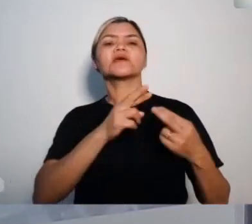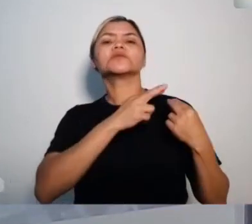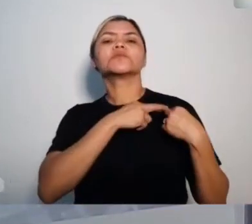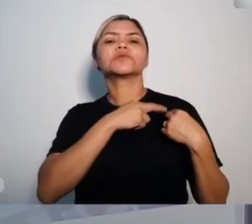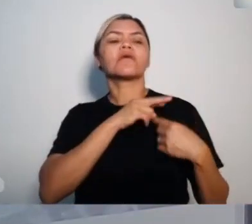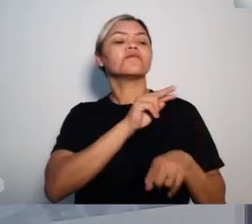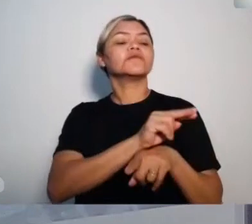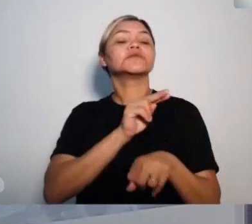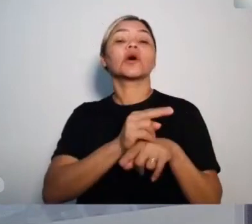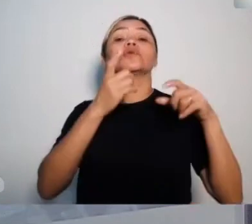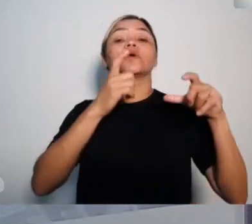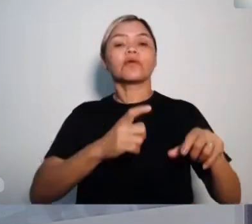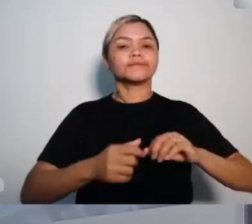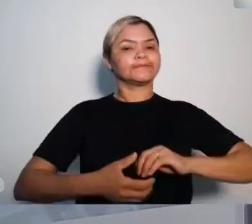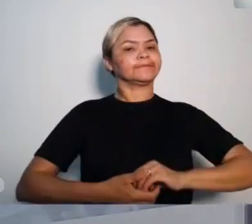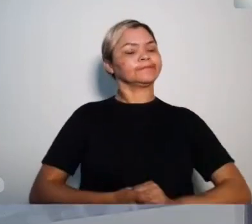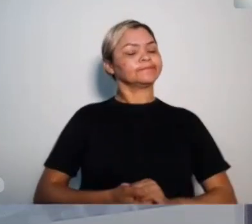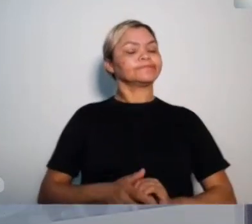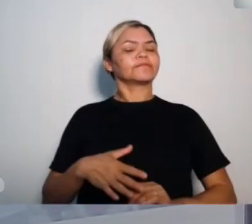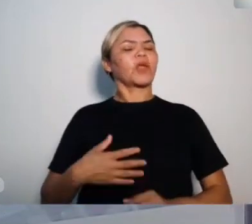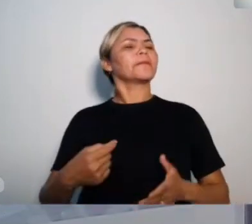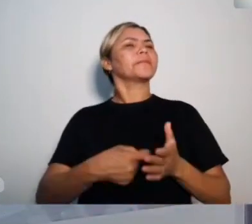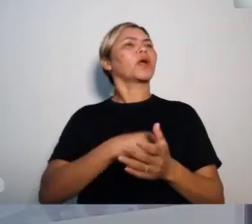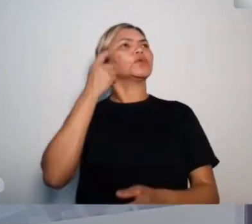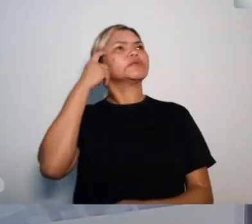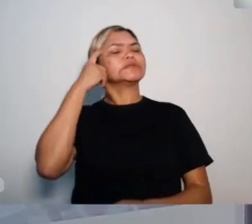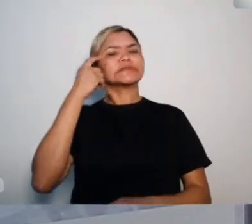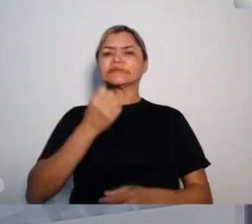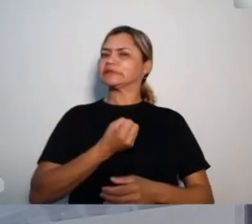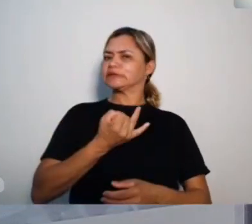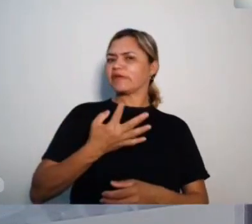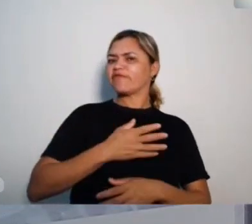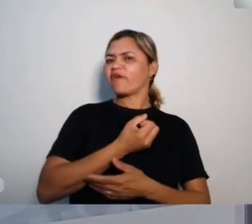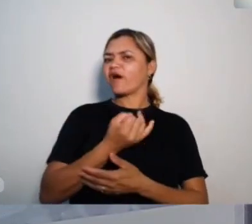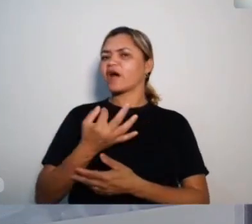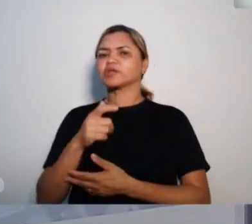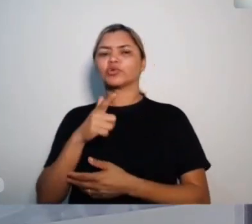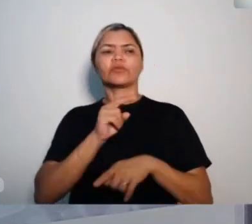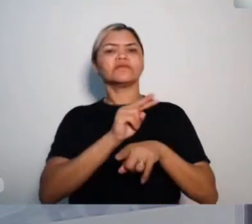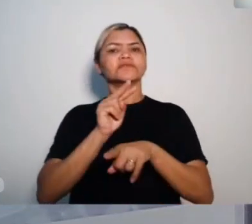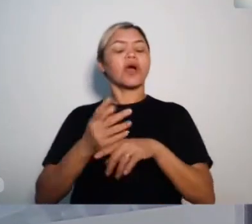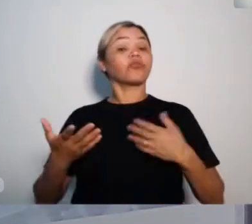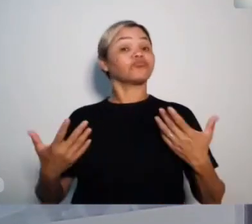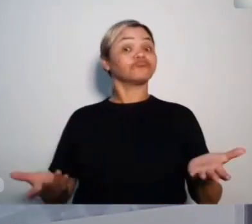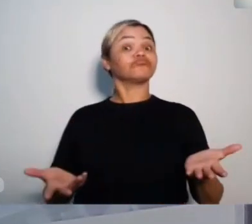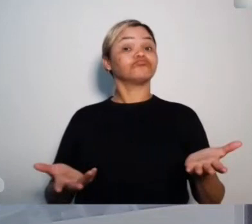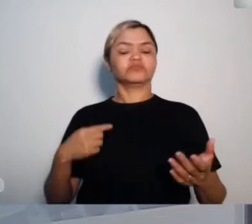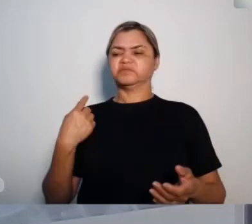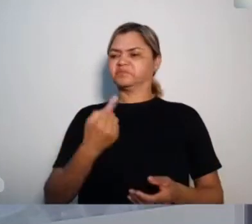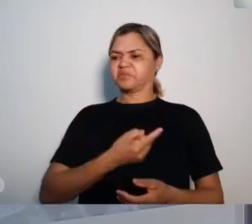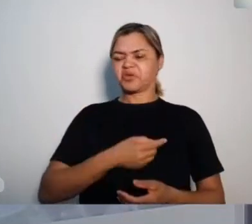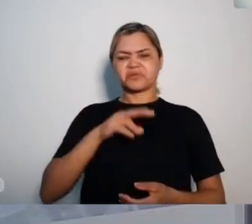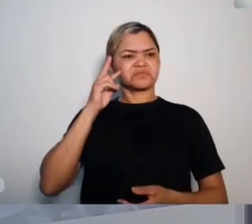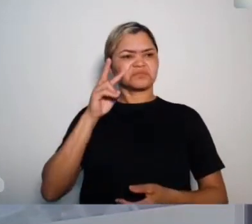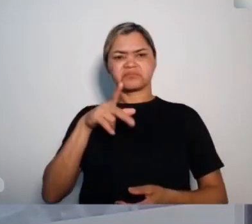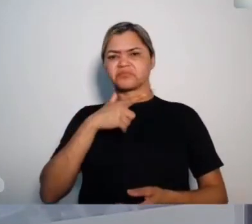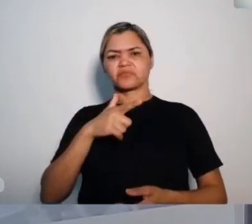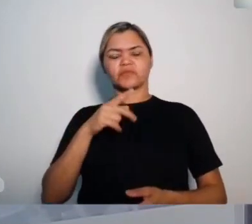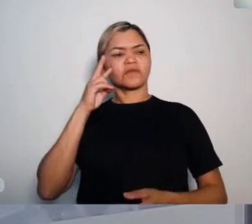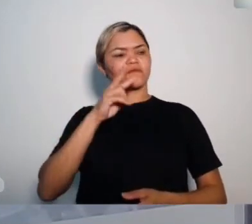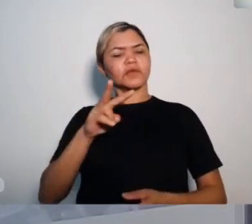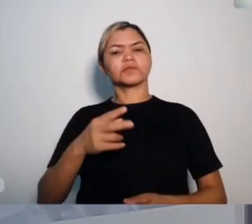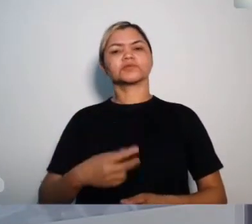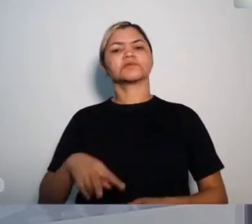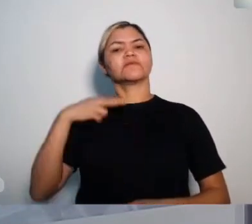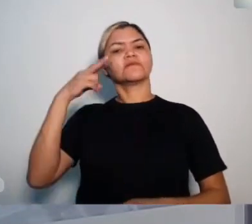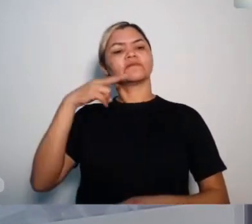daquela obra. E aí eu me pergunto, tem muitas obras que não têm fiscal. Nós não vemos fiscal verificando